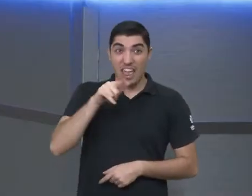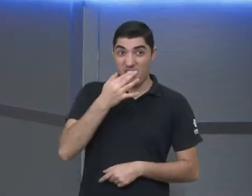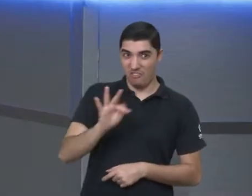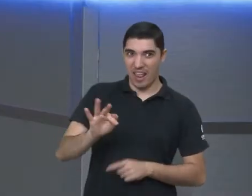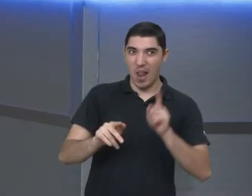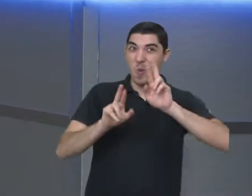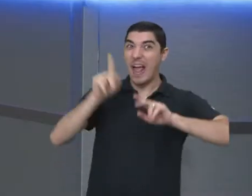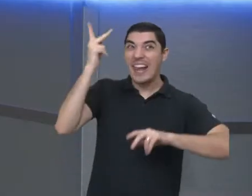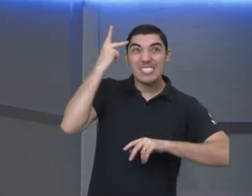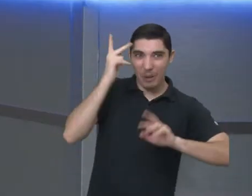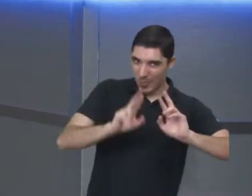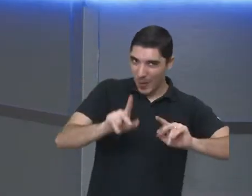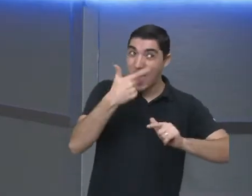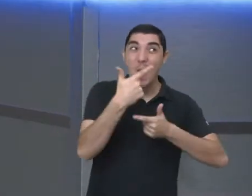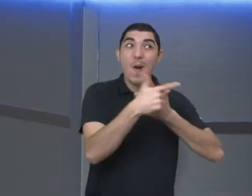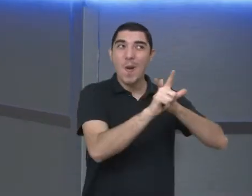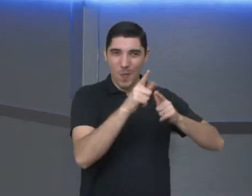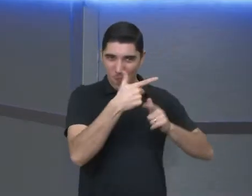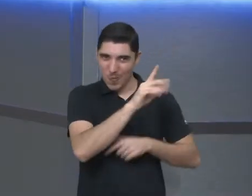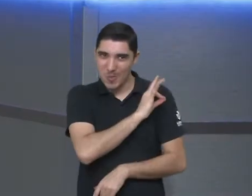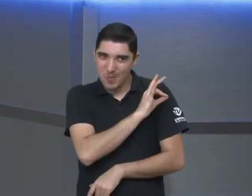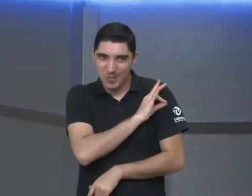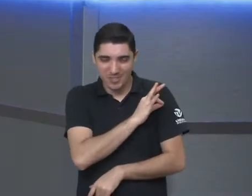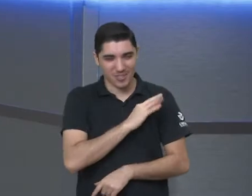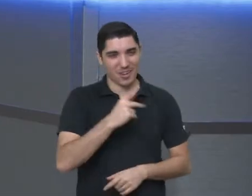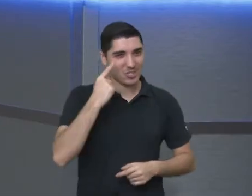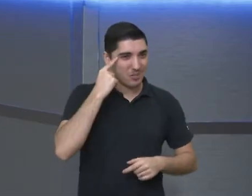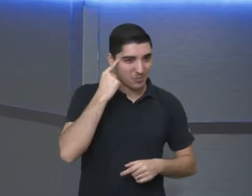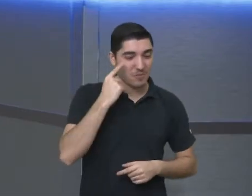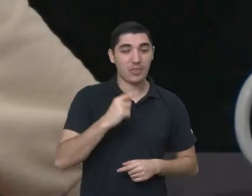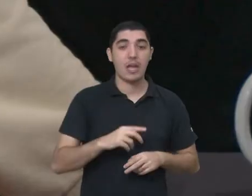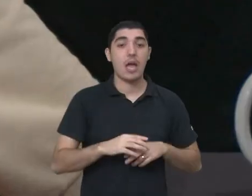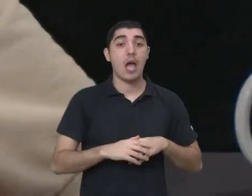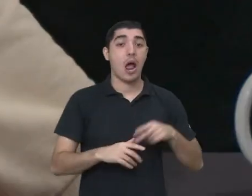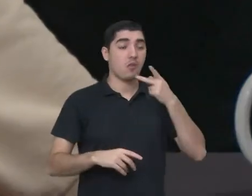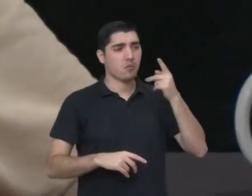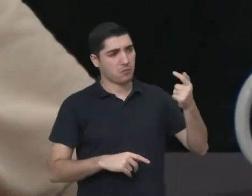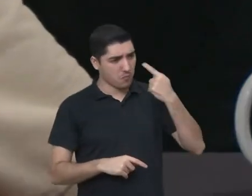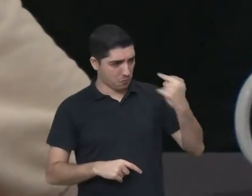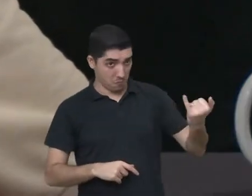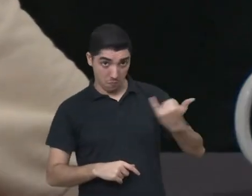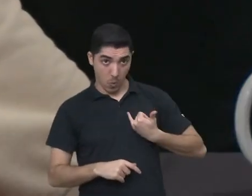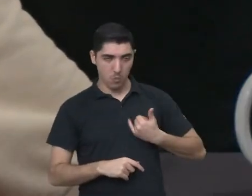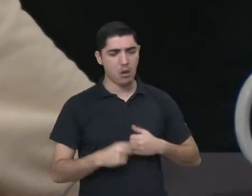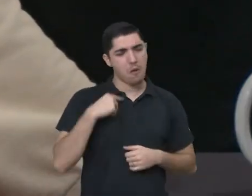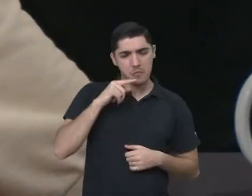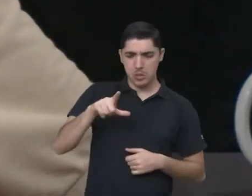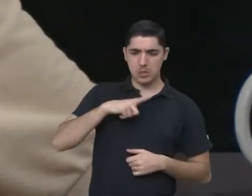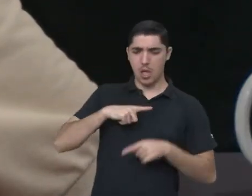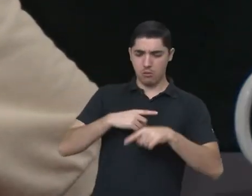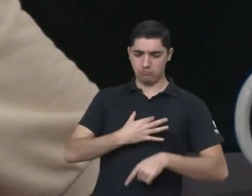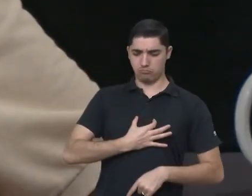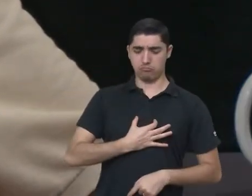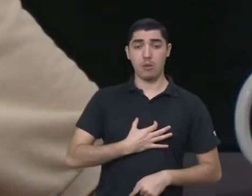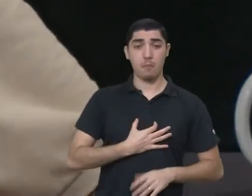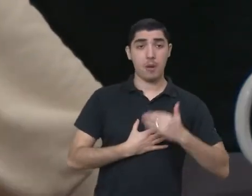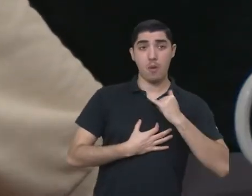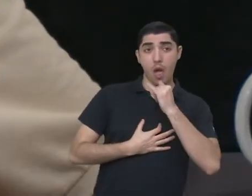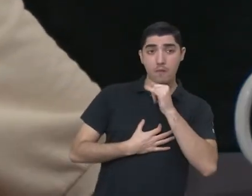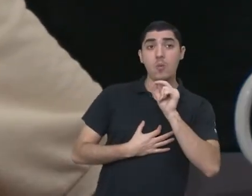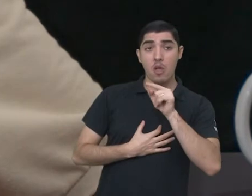é broco, nem próximo. É próximo e bloco. Então vamos lá. Então, em 1980, quando o Papa